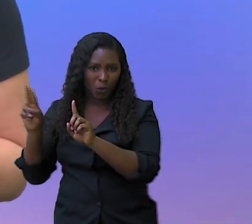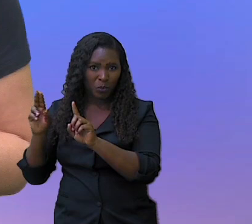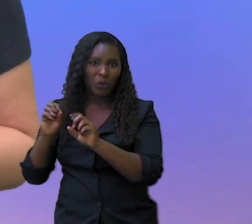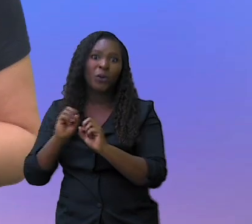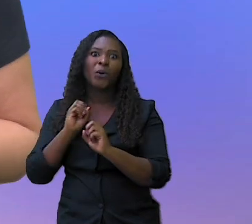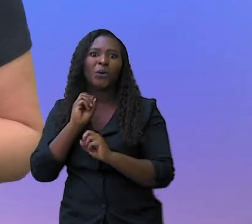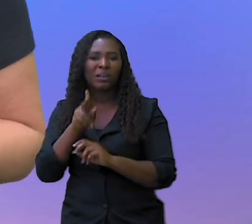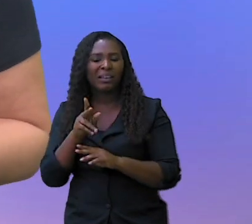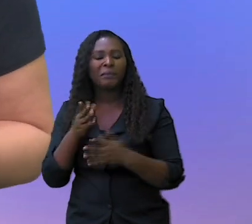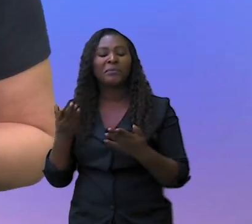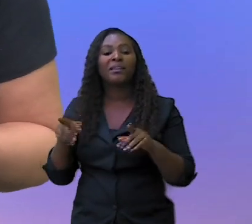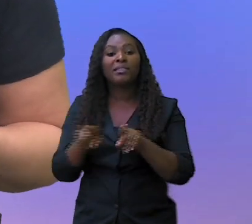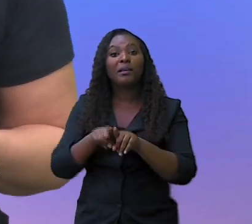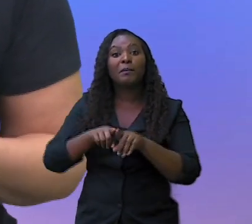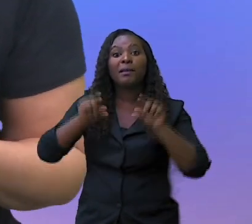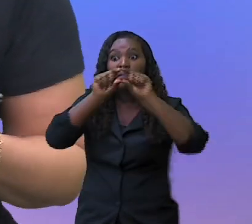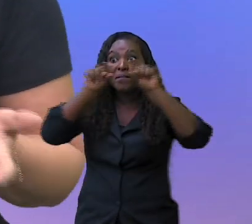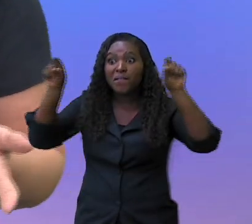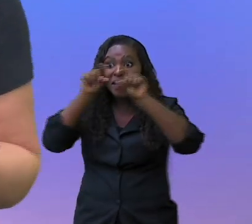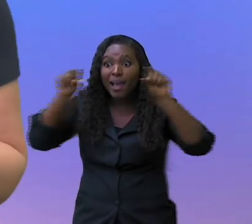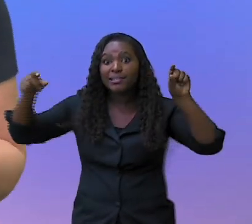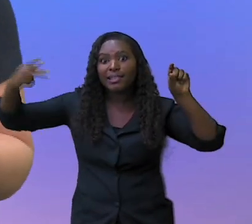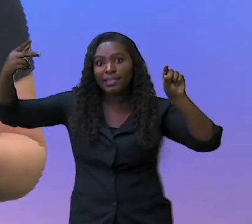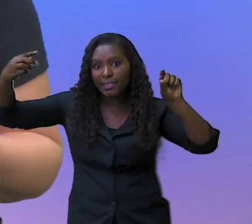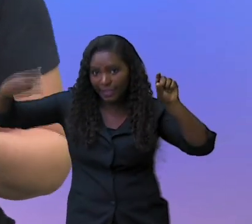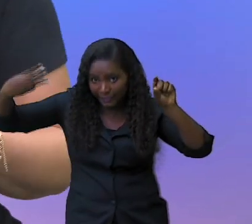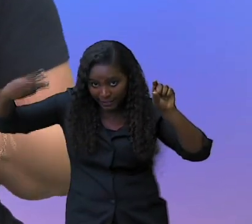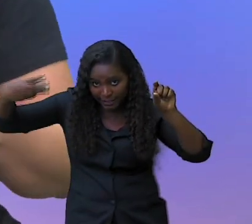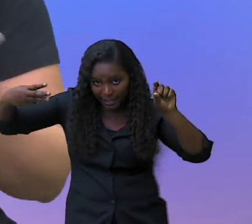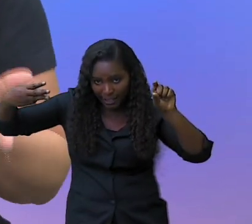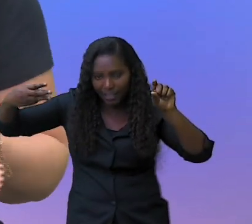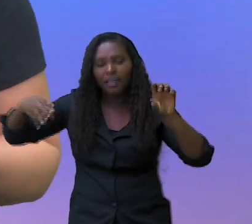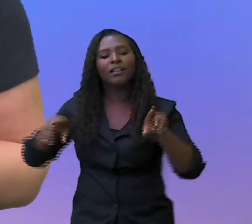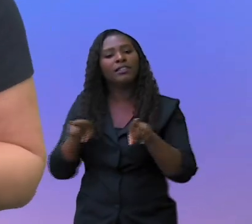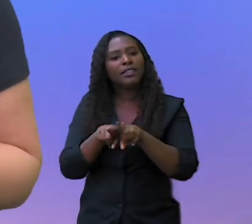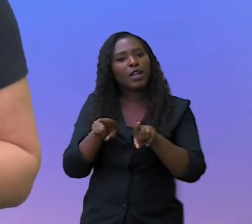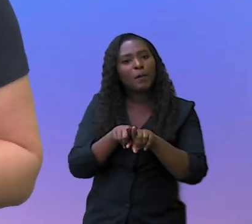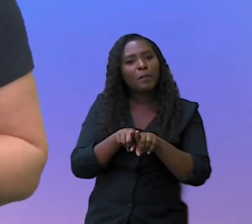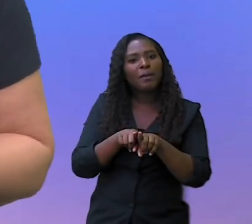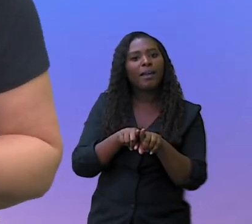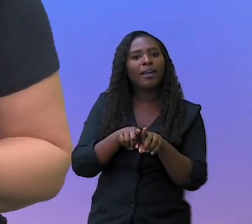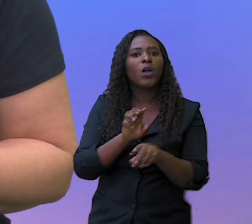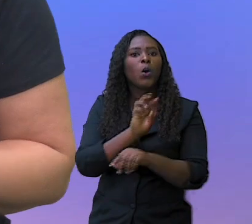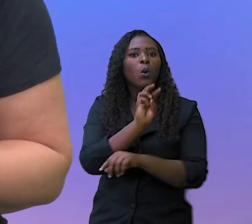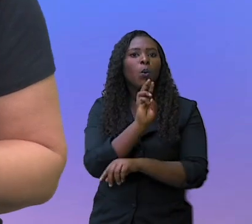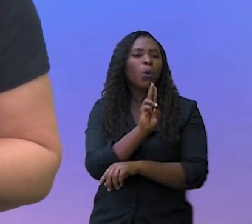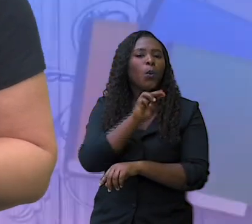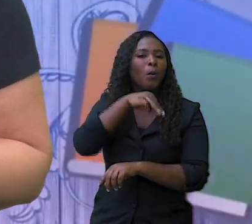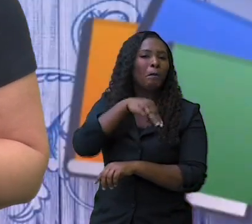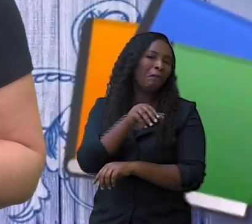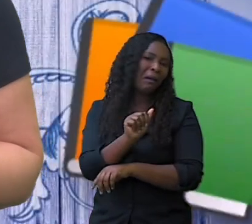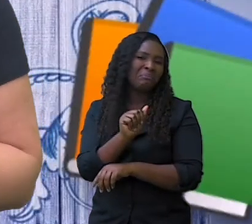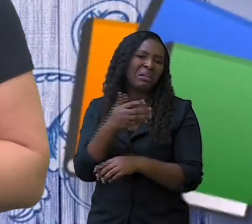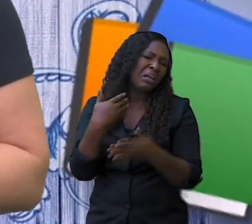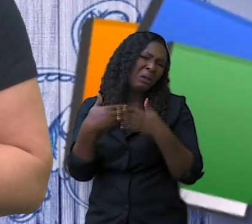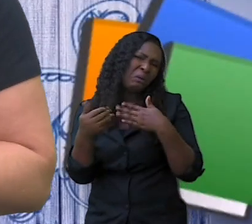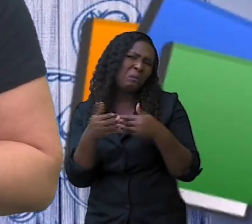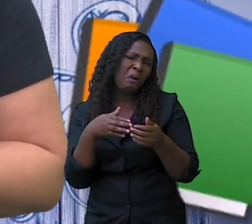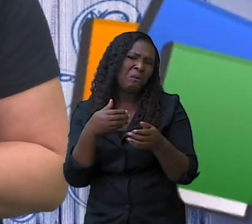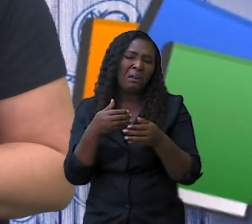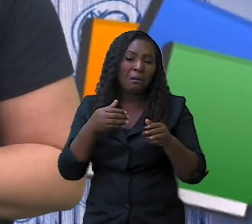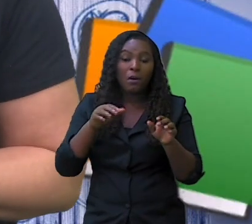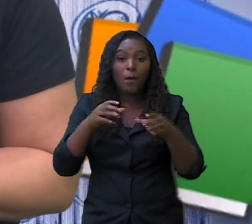uma aí é um artigo, né? É indeterminado, não é mesmo? Qualquer fatia de bolo. Portanto, aí representou